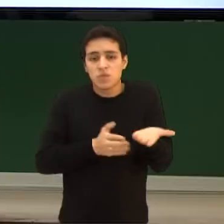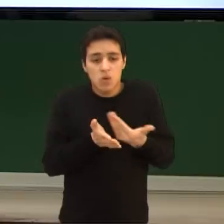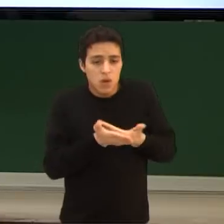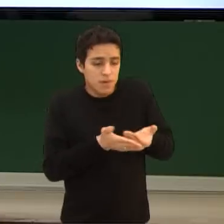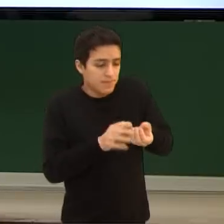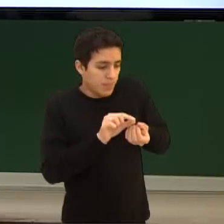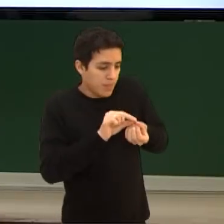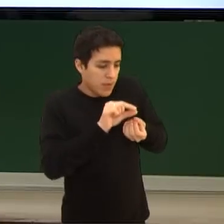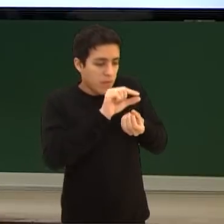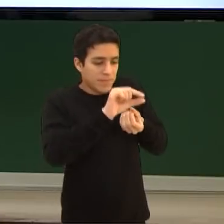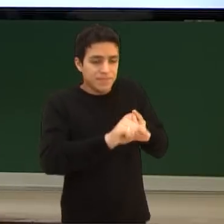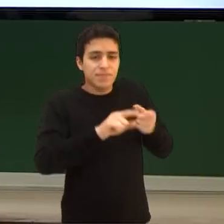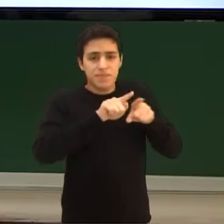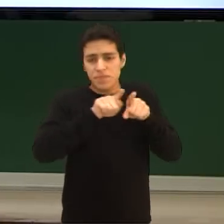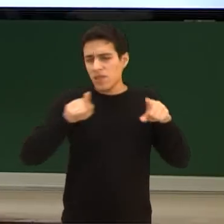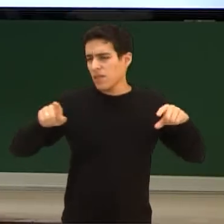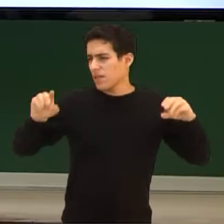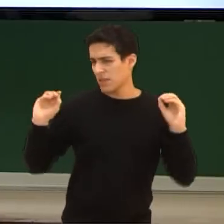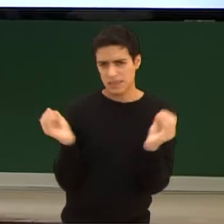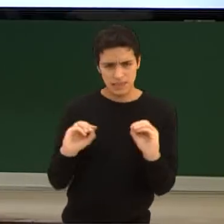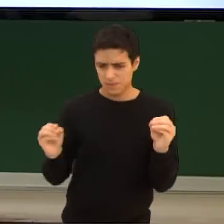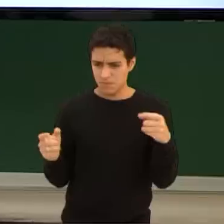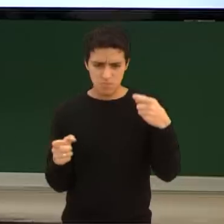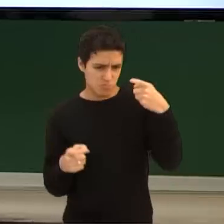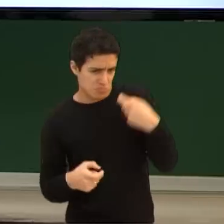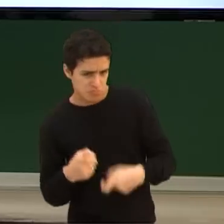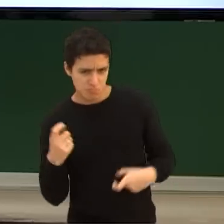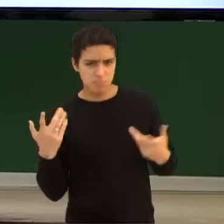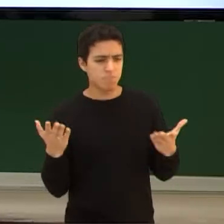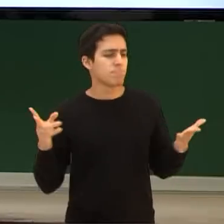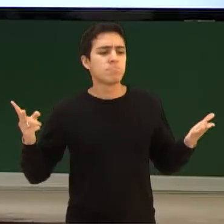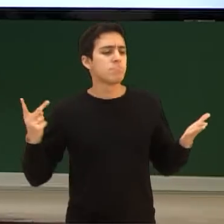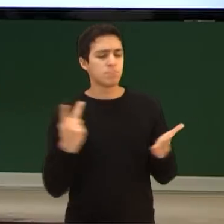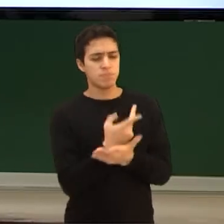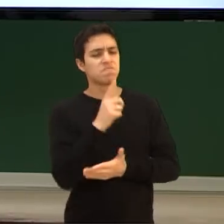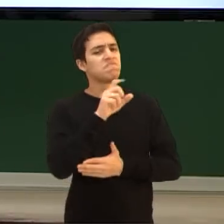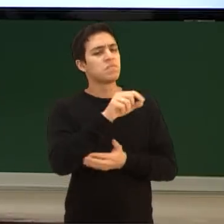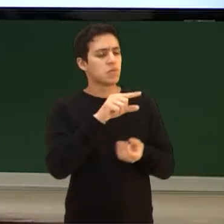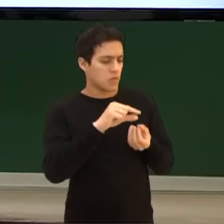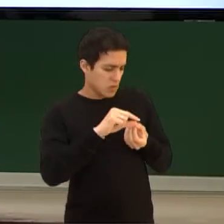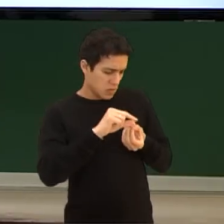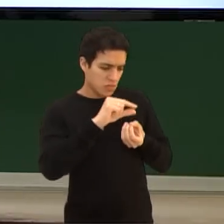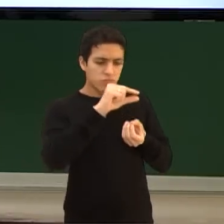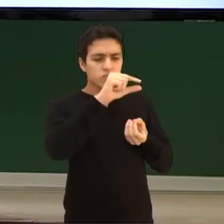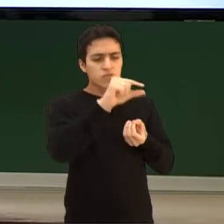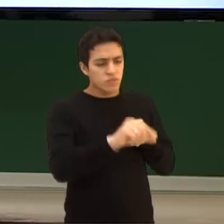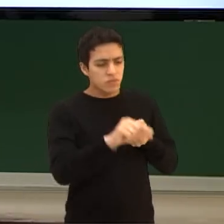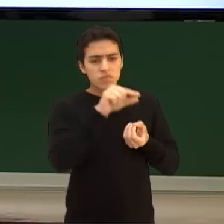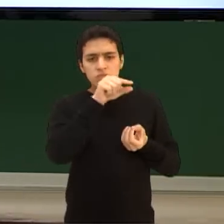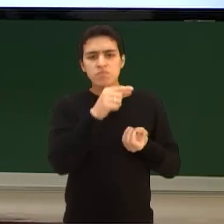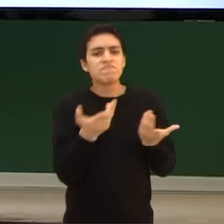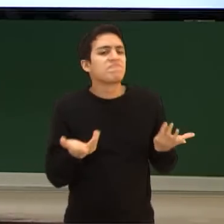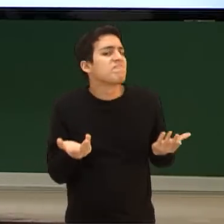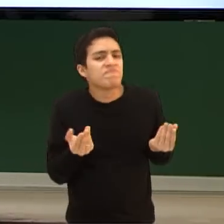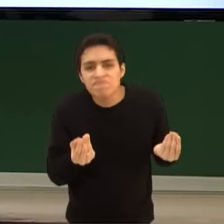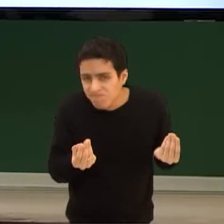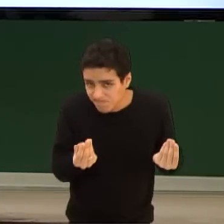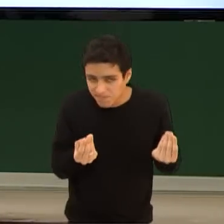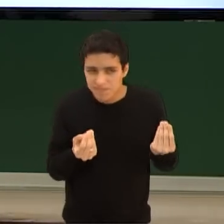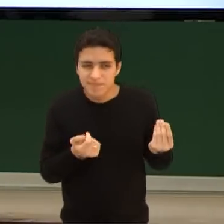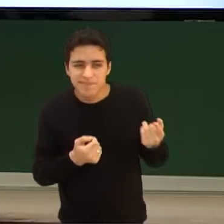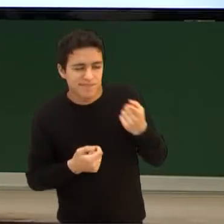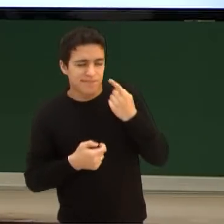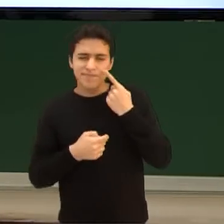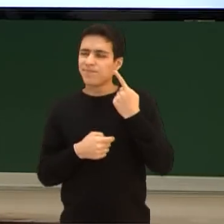ovular, mas ela não tiver relação sexual, o que vai acontecer com esse ovócito que ela ovulou?